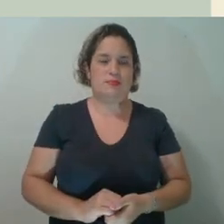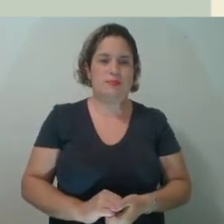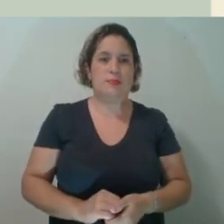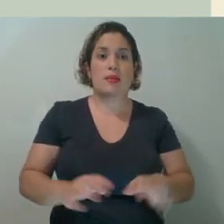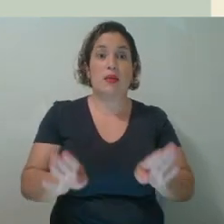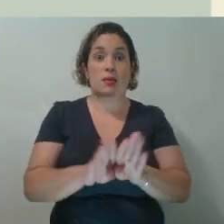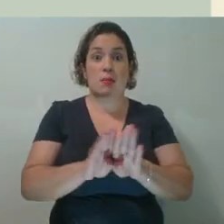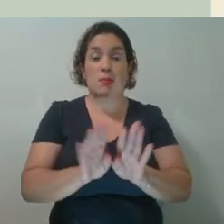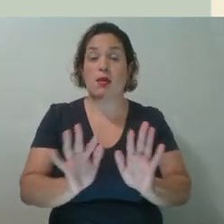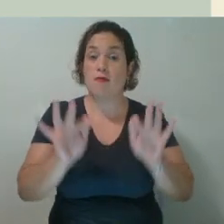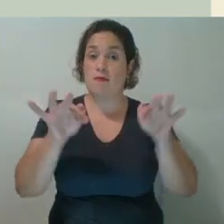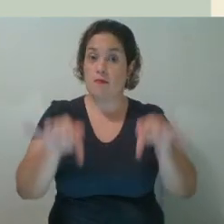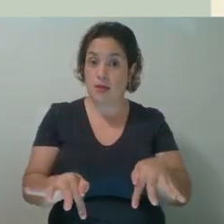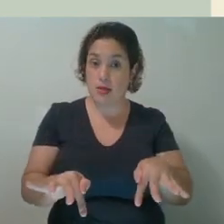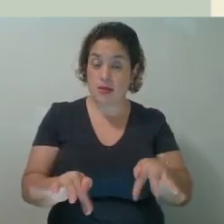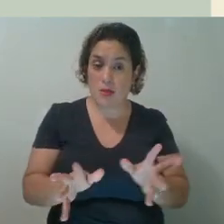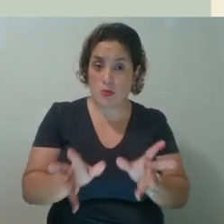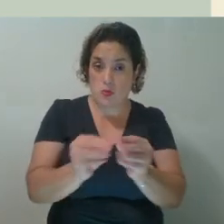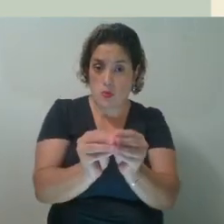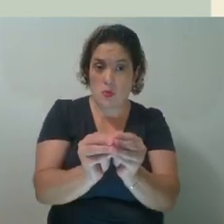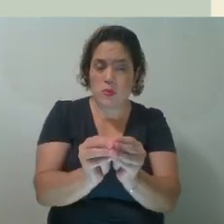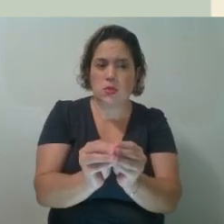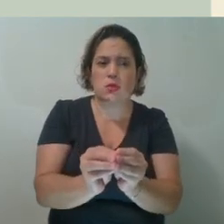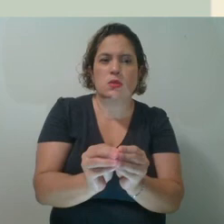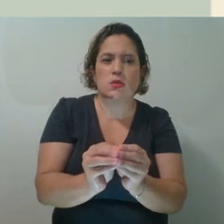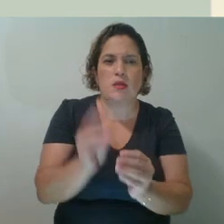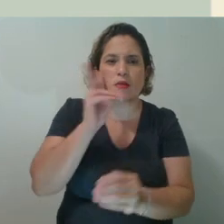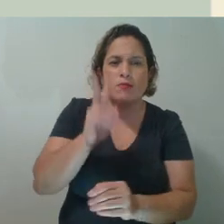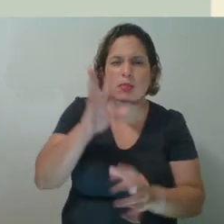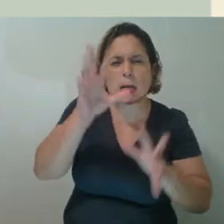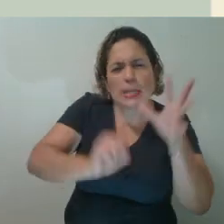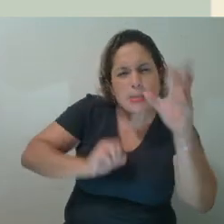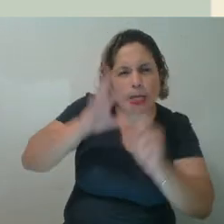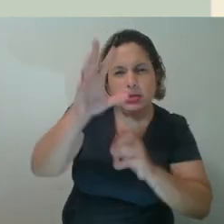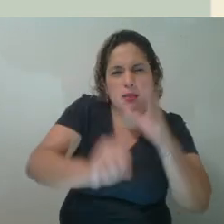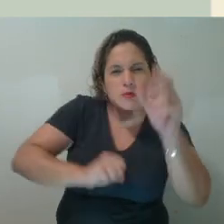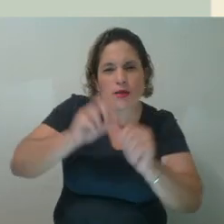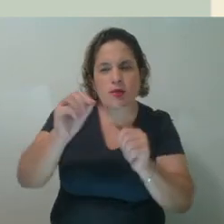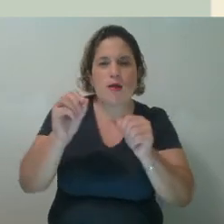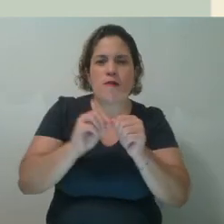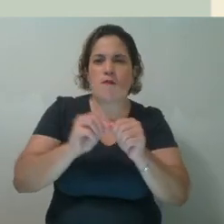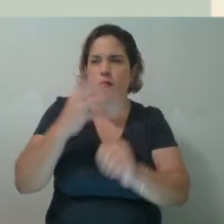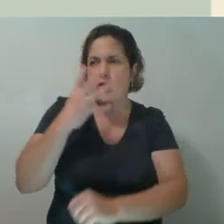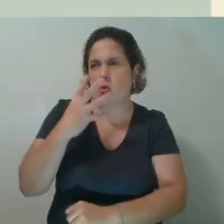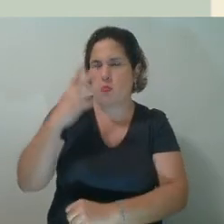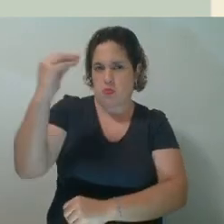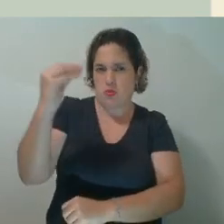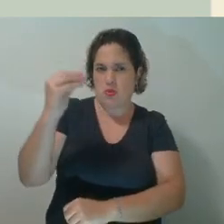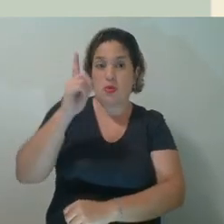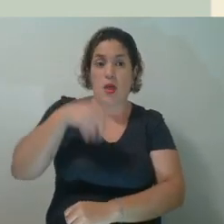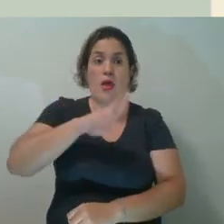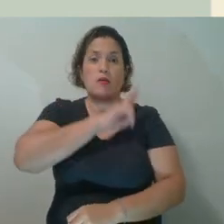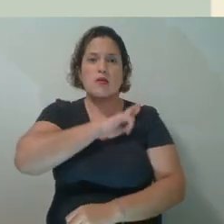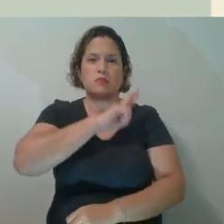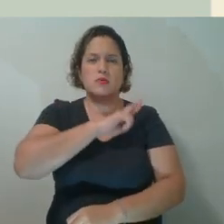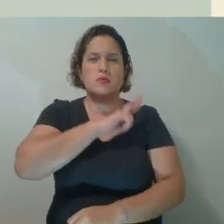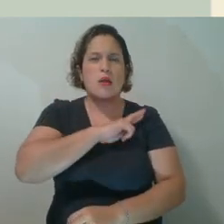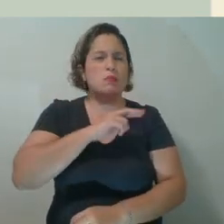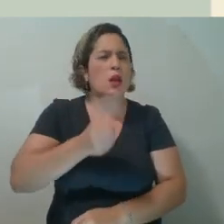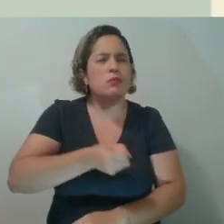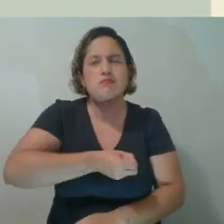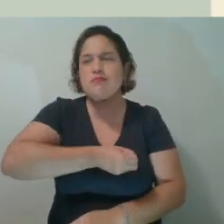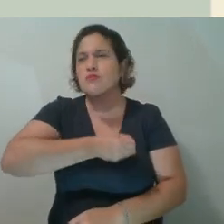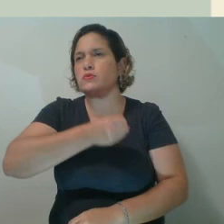Então, como conclusão, foi concluído que a predação e a eliminação por coiotes foram responsáveis pela maioria dos casos dos